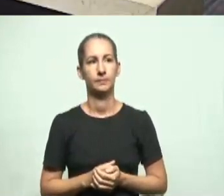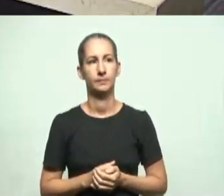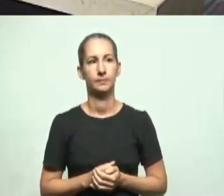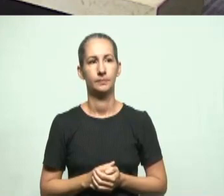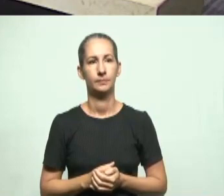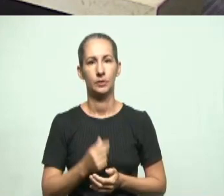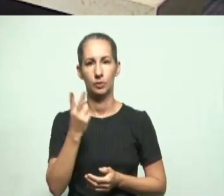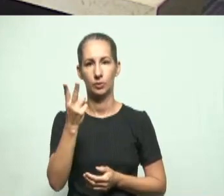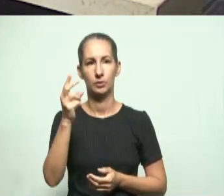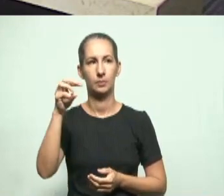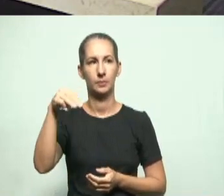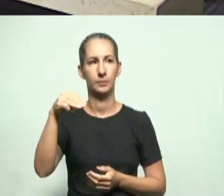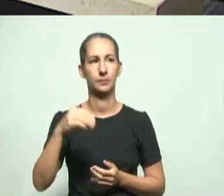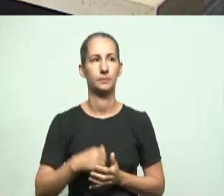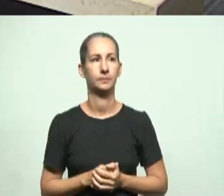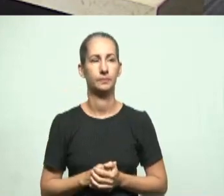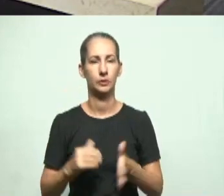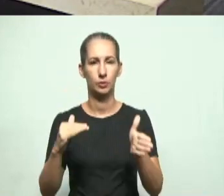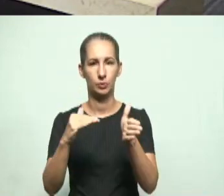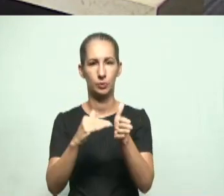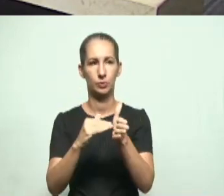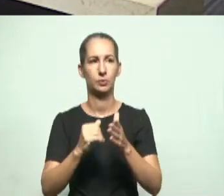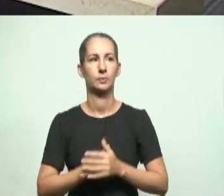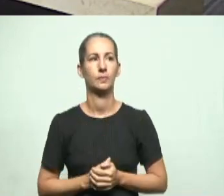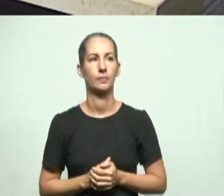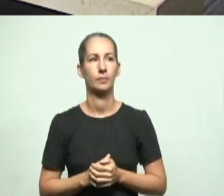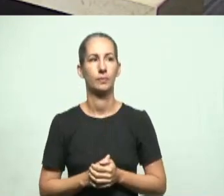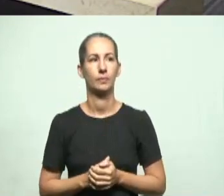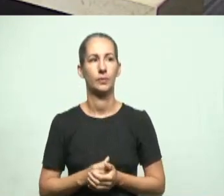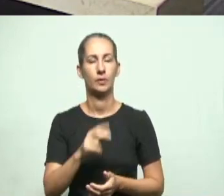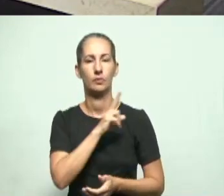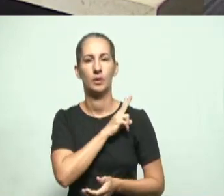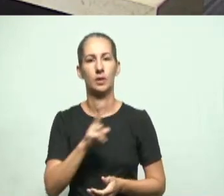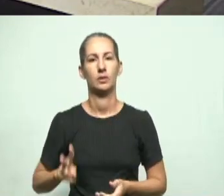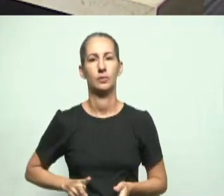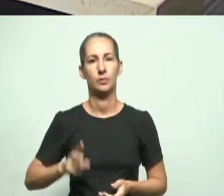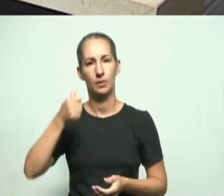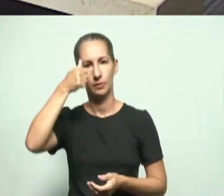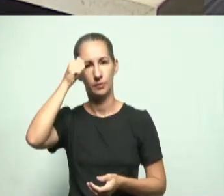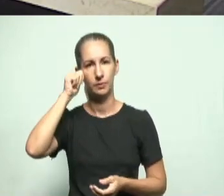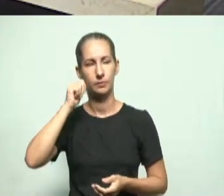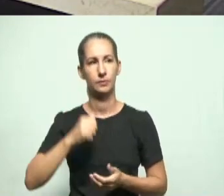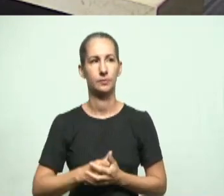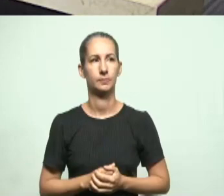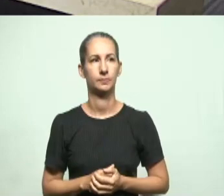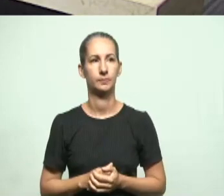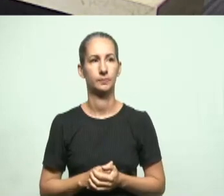Por 2 minutos, o último orador do dia, vereador Haroldo Alves.